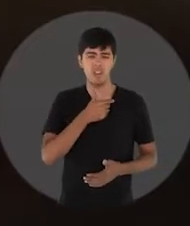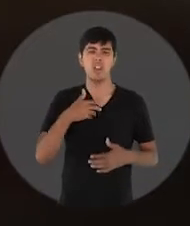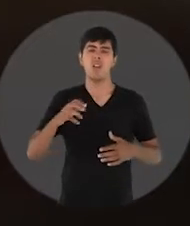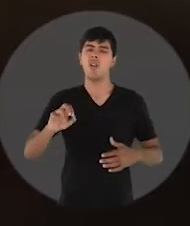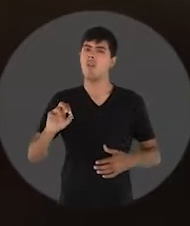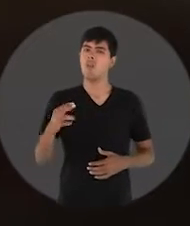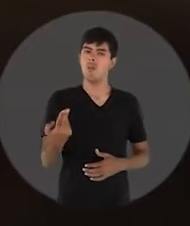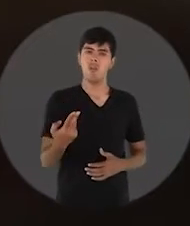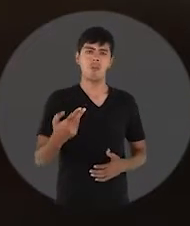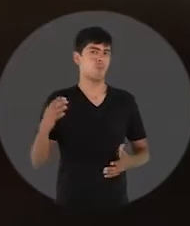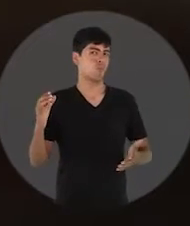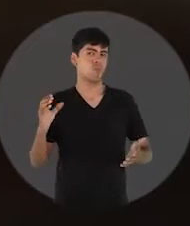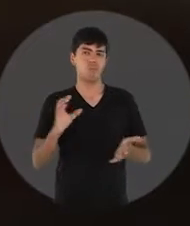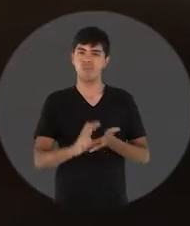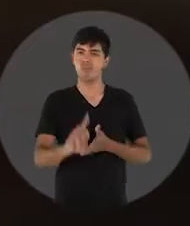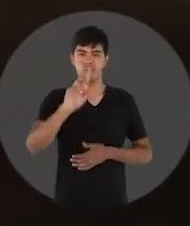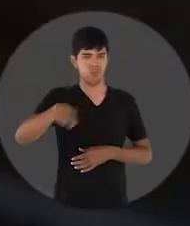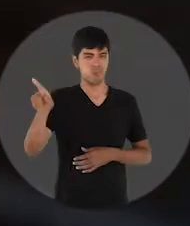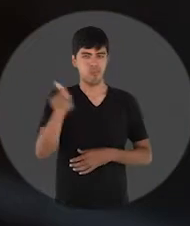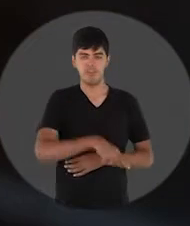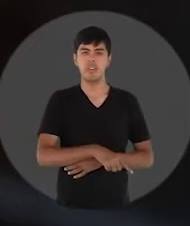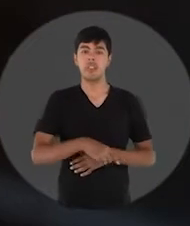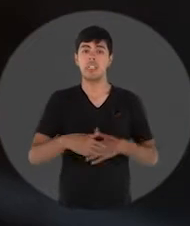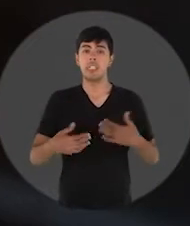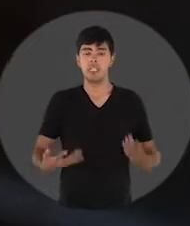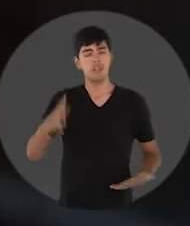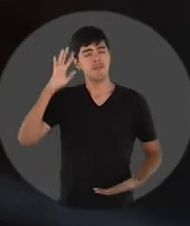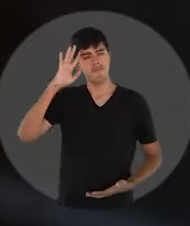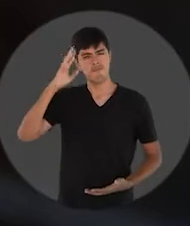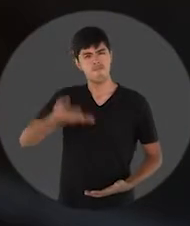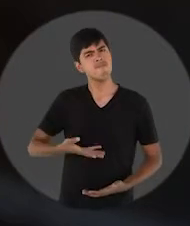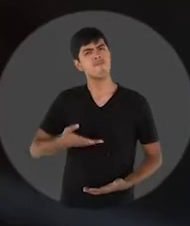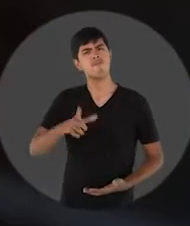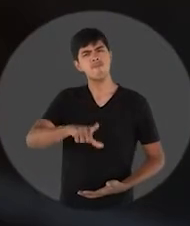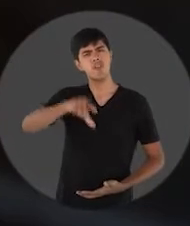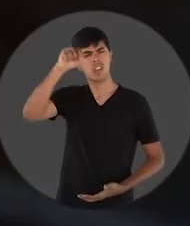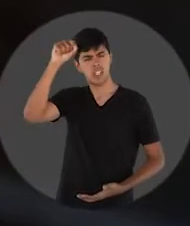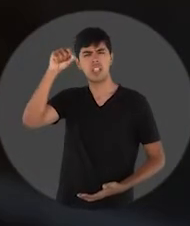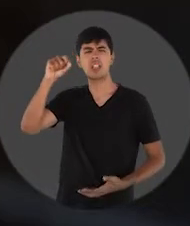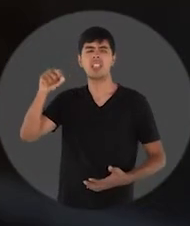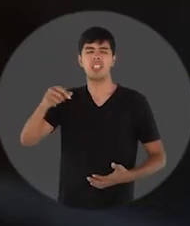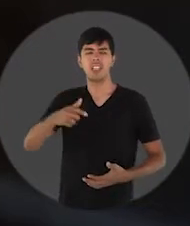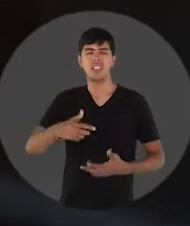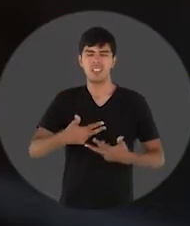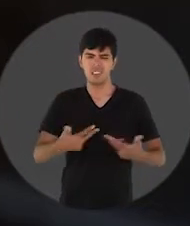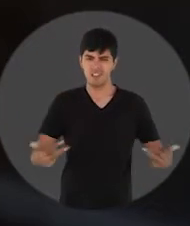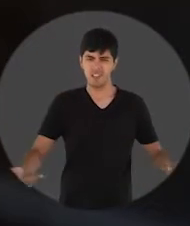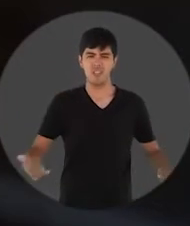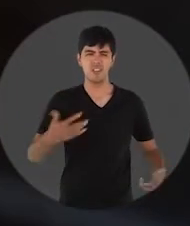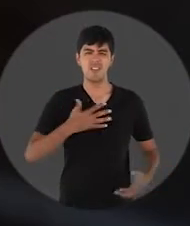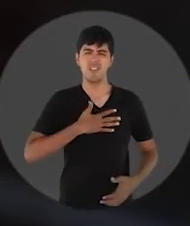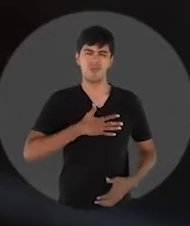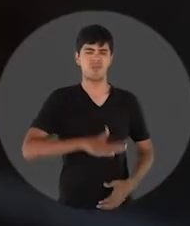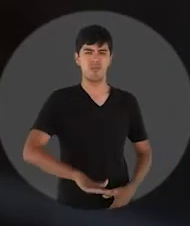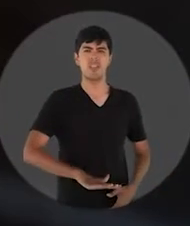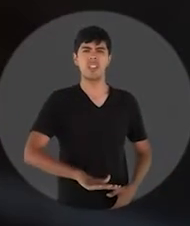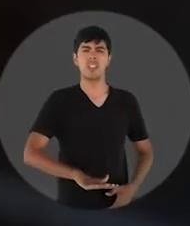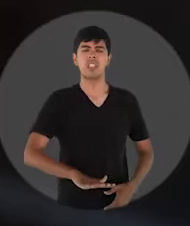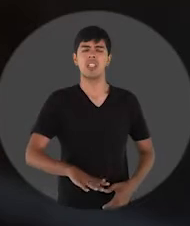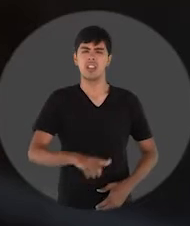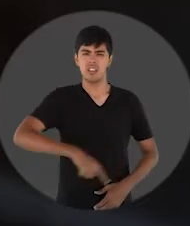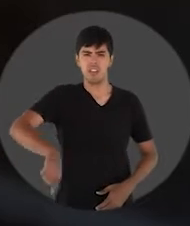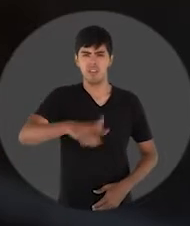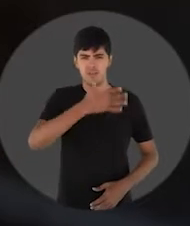chegar ou mesmo não fossem repassados. Mesmo tomando medidas que muitos consideram impopulares, eu